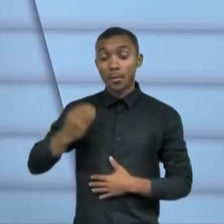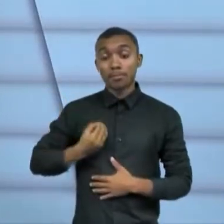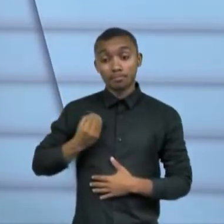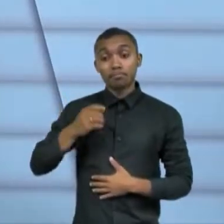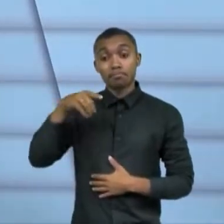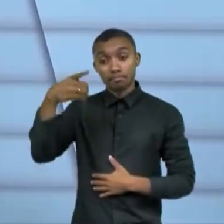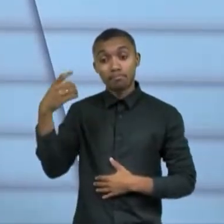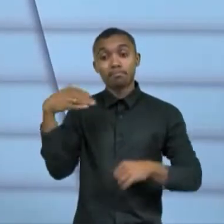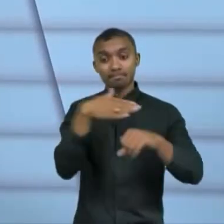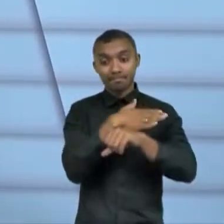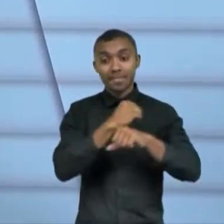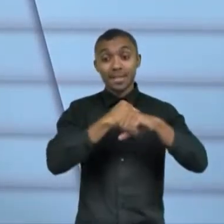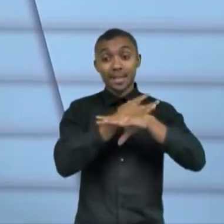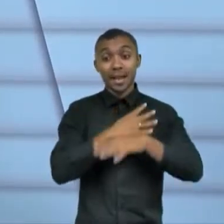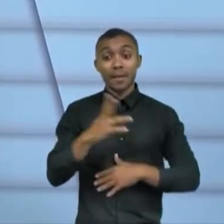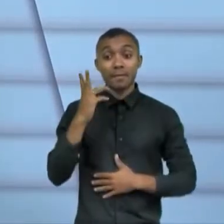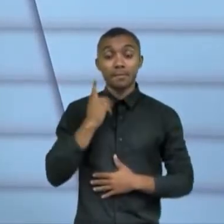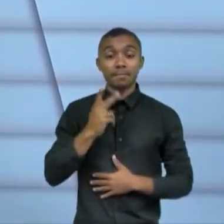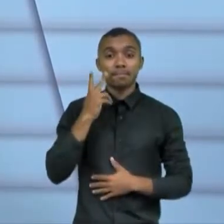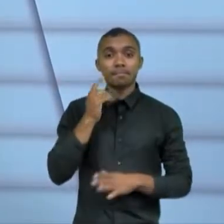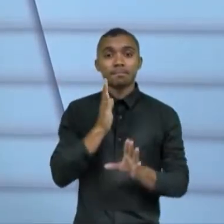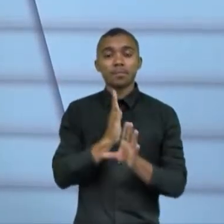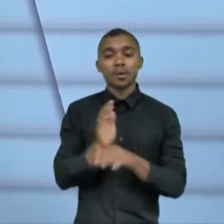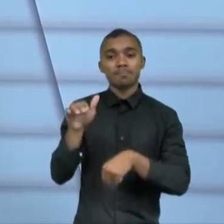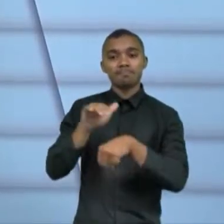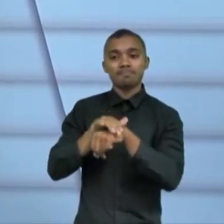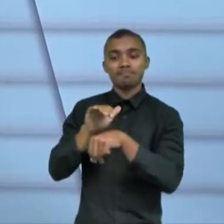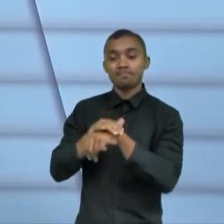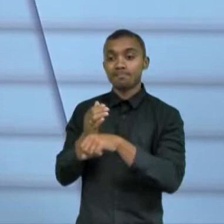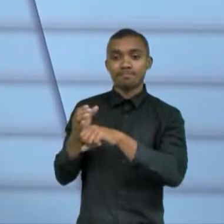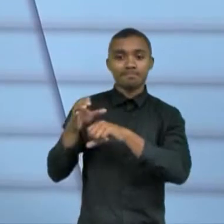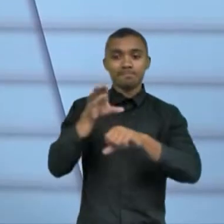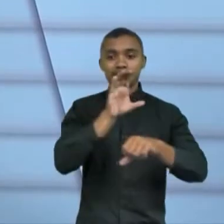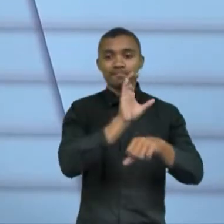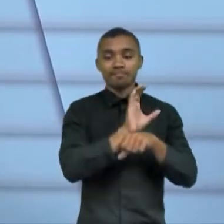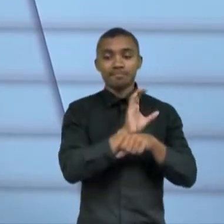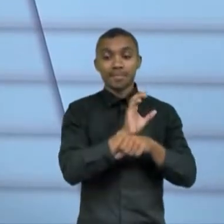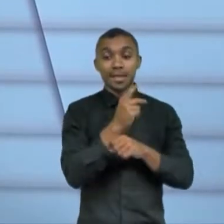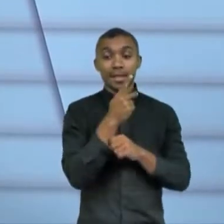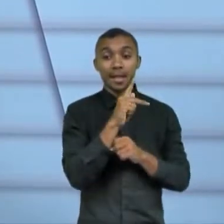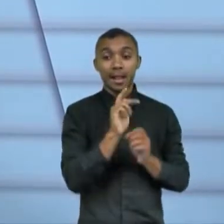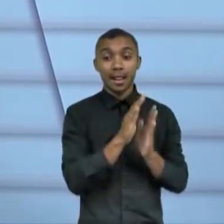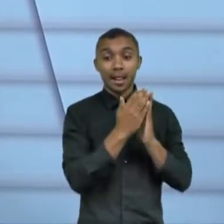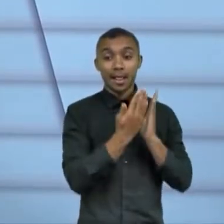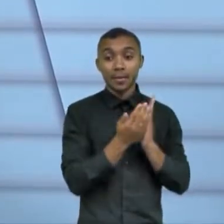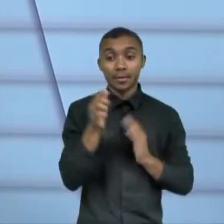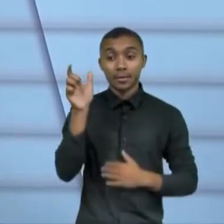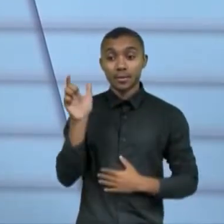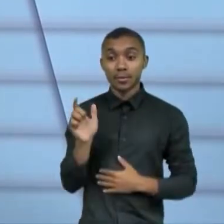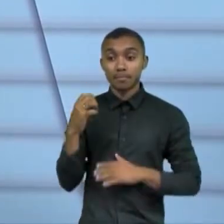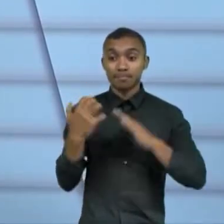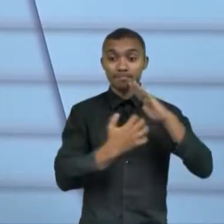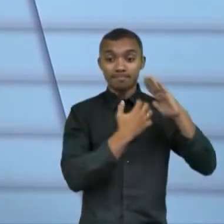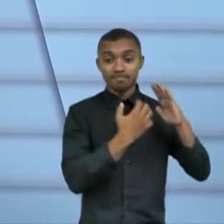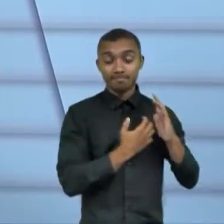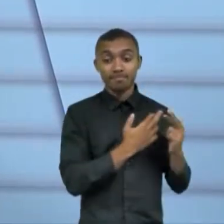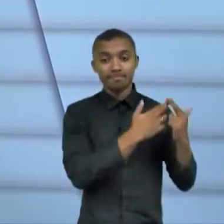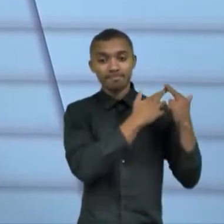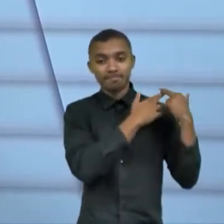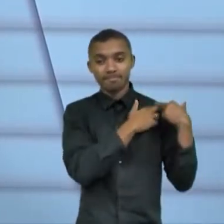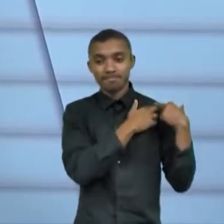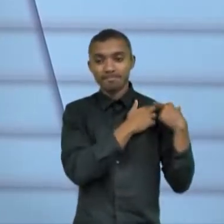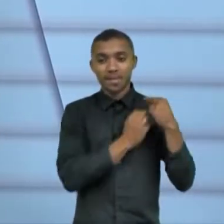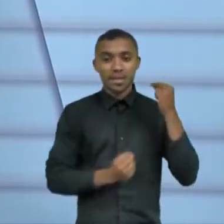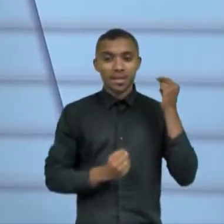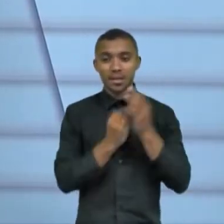breve ele vai estar aqui em Fortaleza, porque ele vai lançar a biografia do grande empresário, empreendedor, fundador